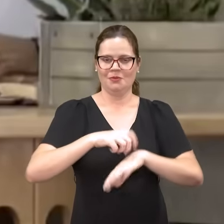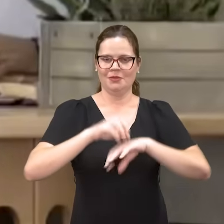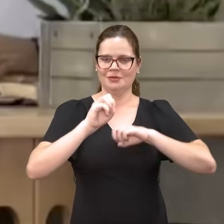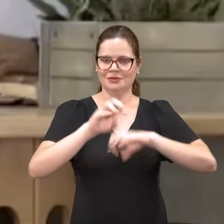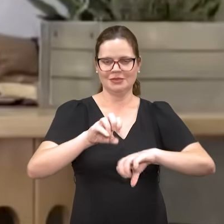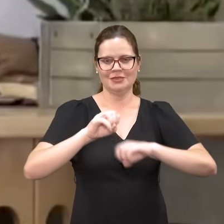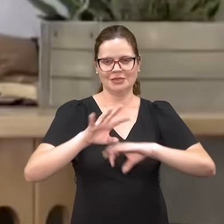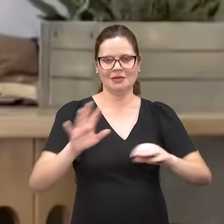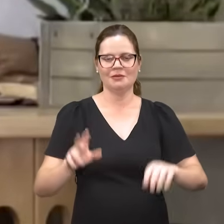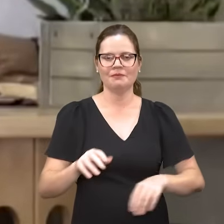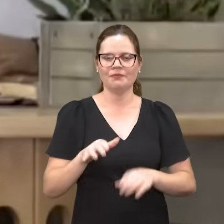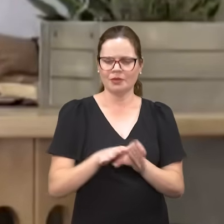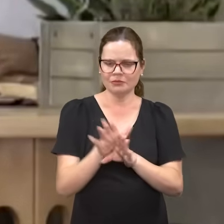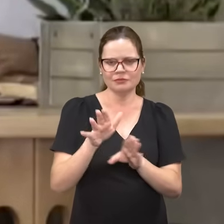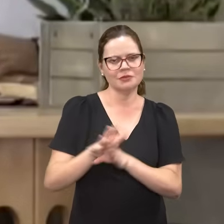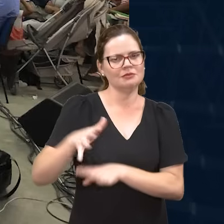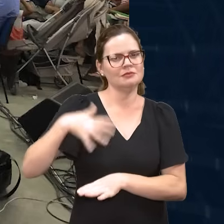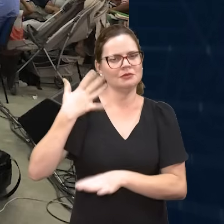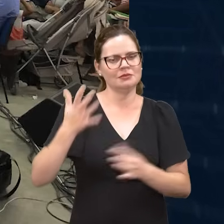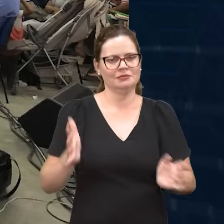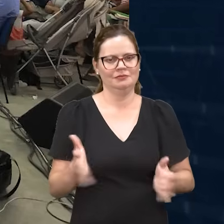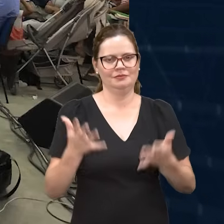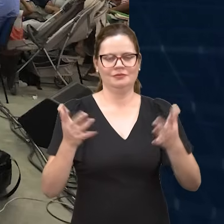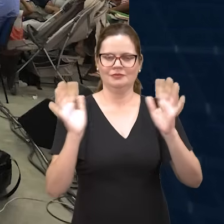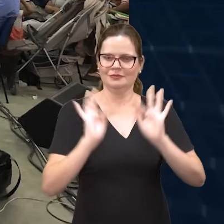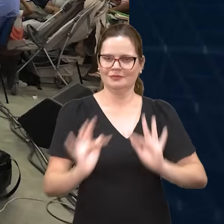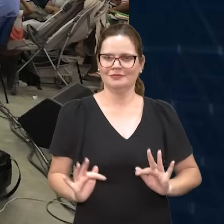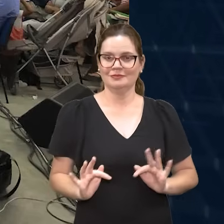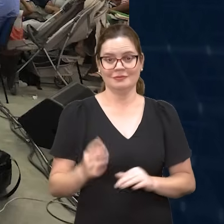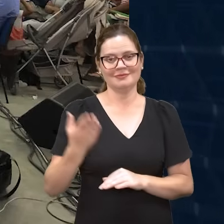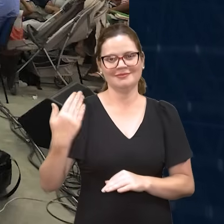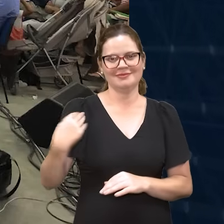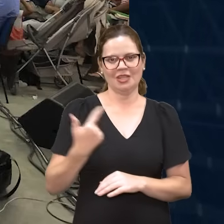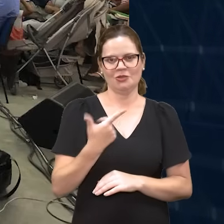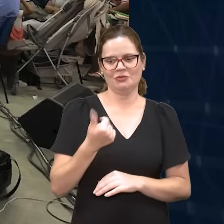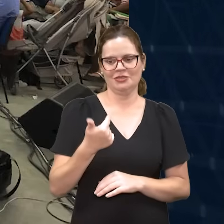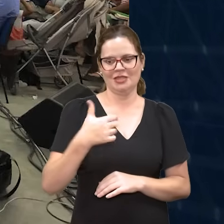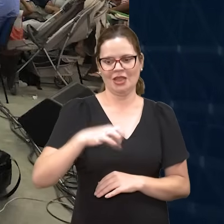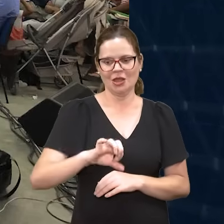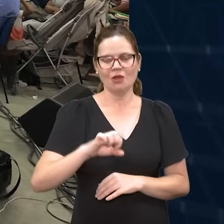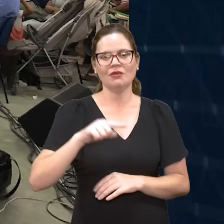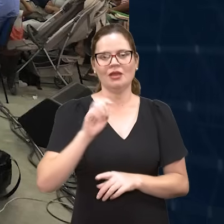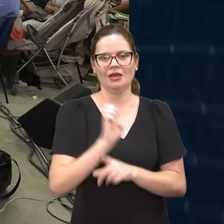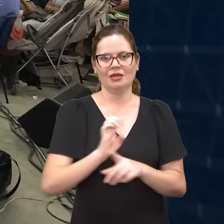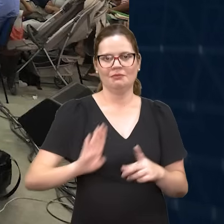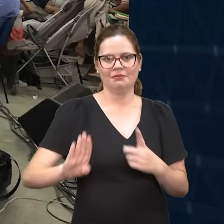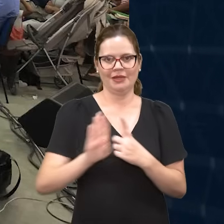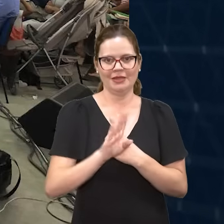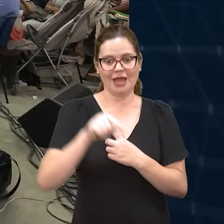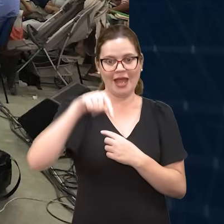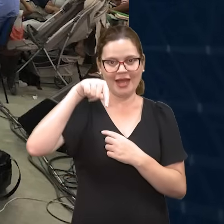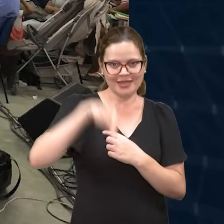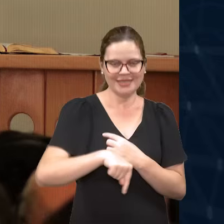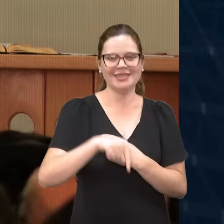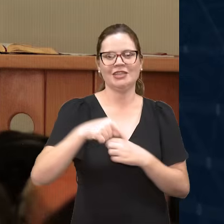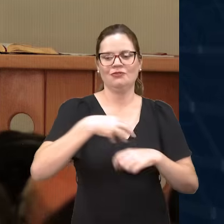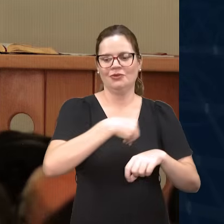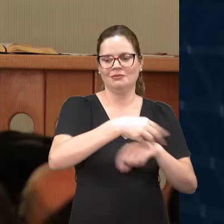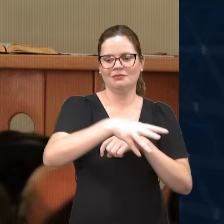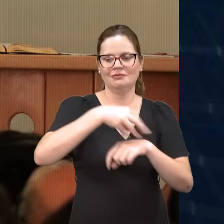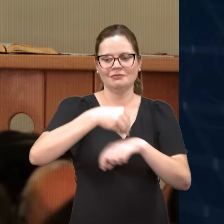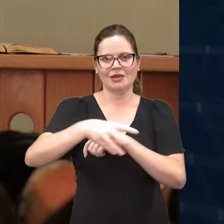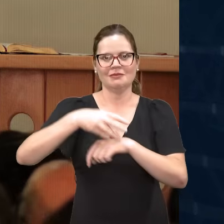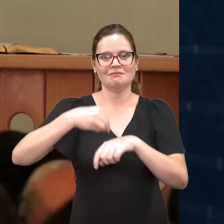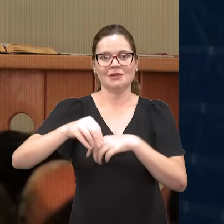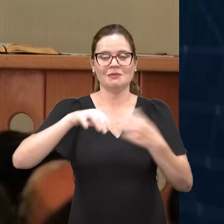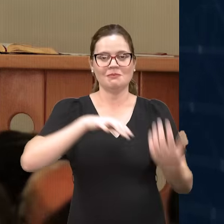ensinamentos, palavras de ânimo e alegria. Naquela ocasião, a Escola Bíblica Dominical foi transmitida para o mundo todo diretamente do